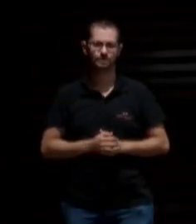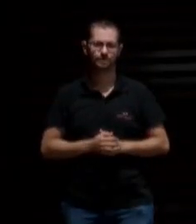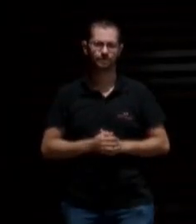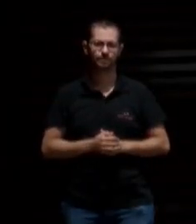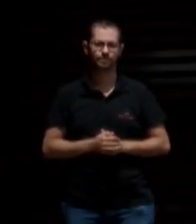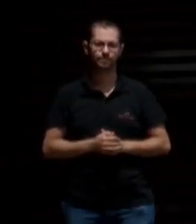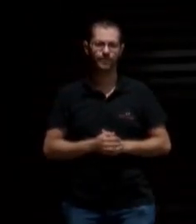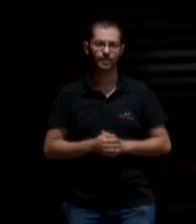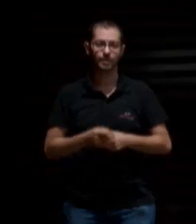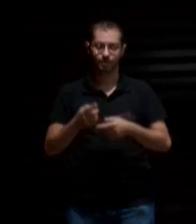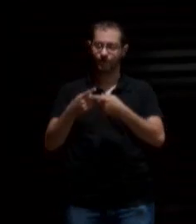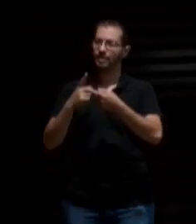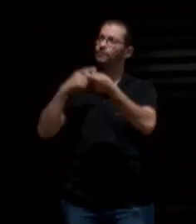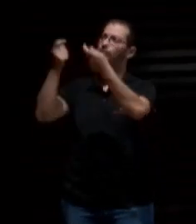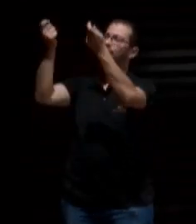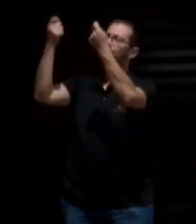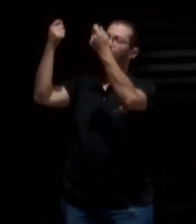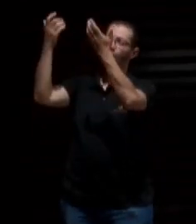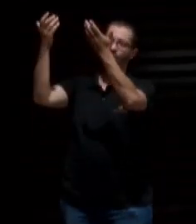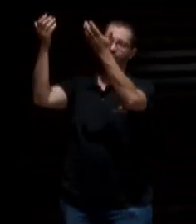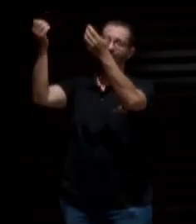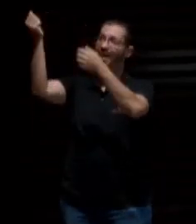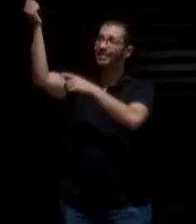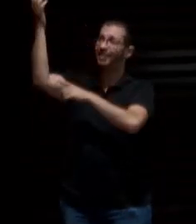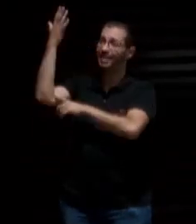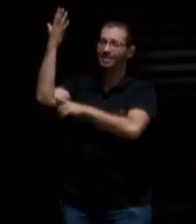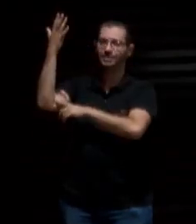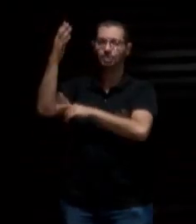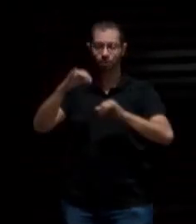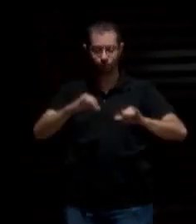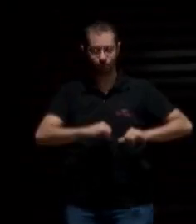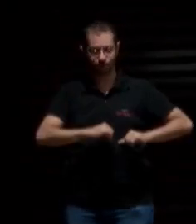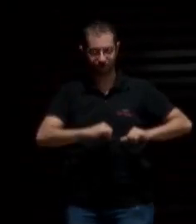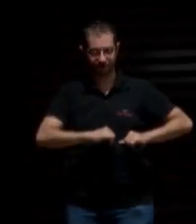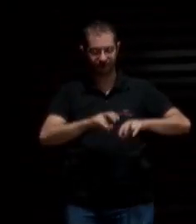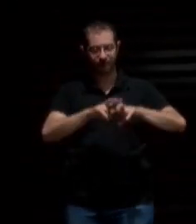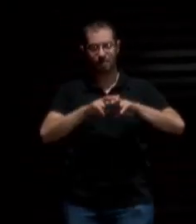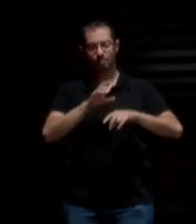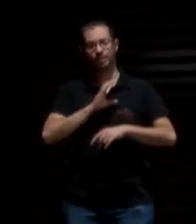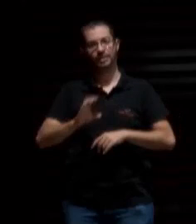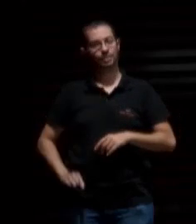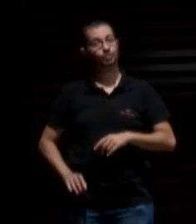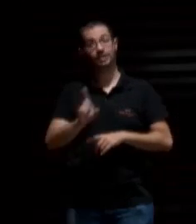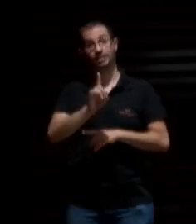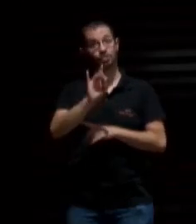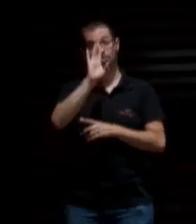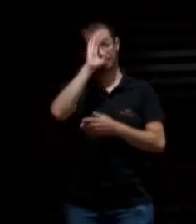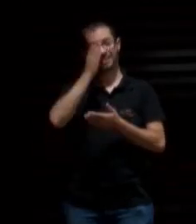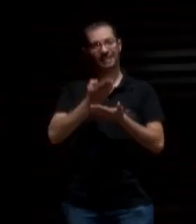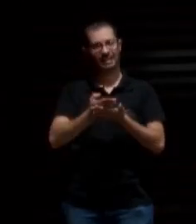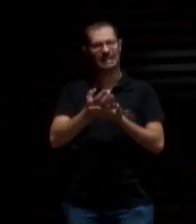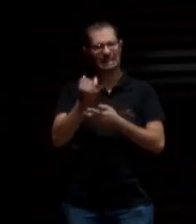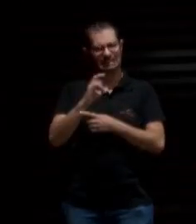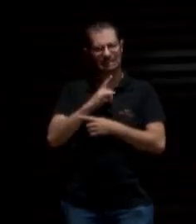Porque vos foi concedida a graça de padecerdes por Cristo, e não somente de crerdes nele. Quando o ímpio nos persegue, dói muito na